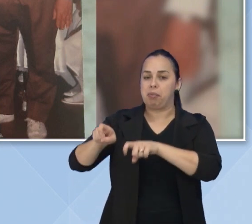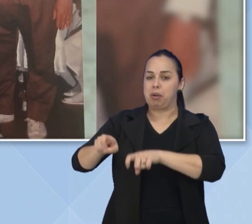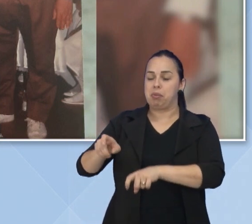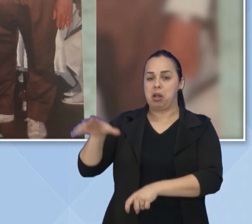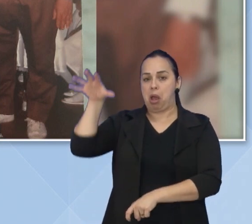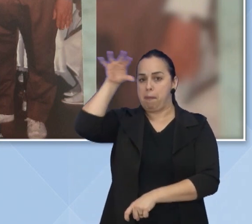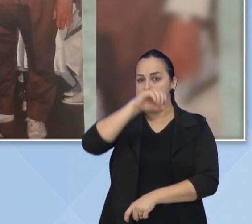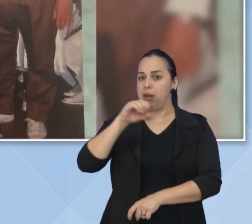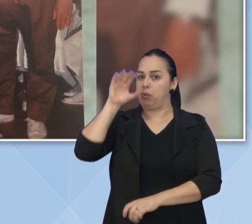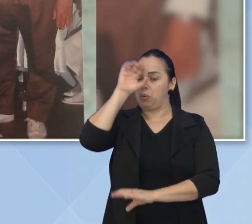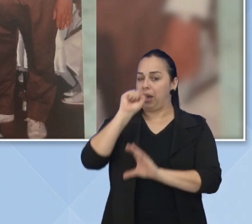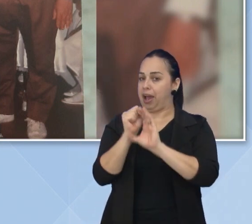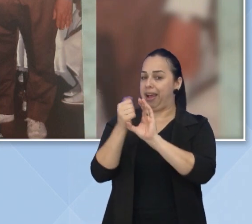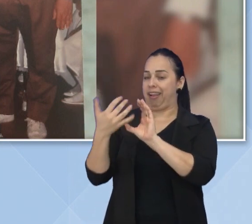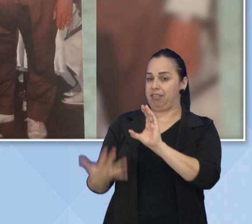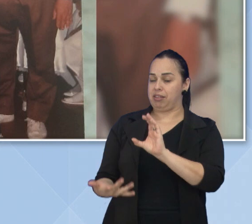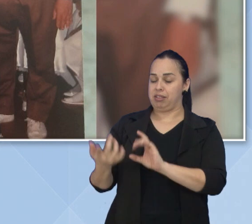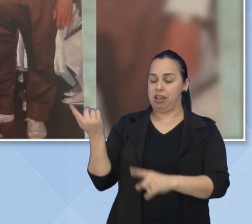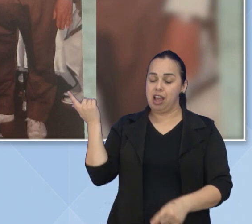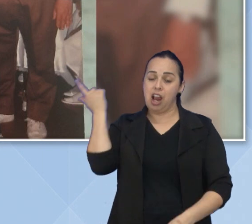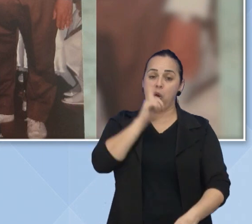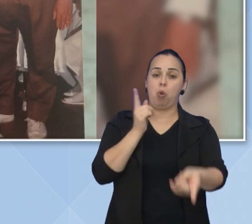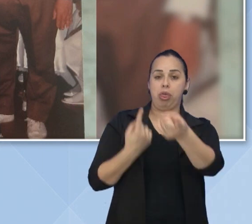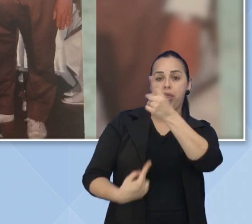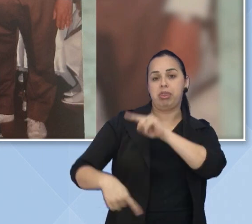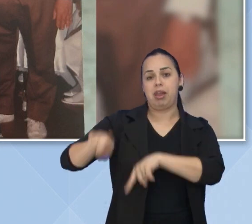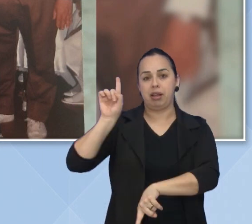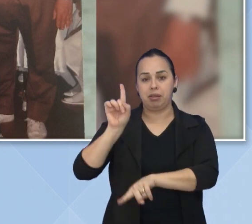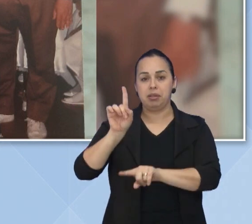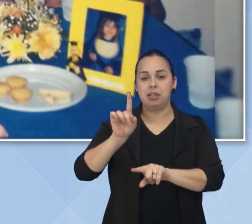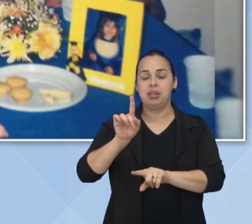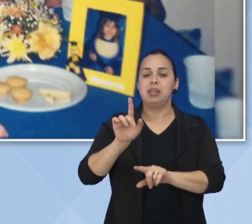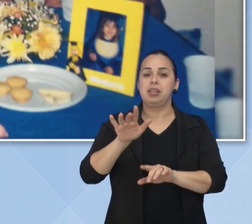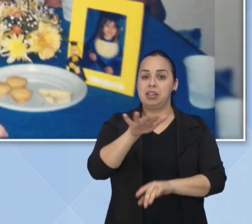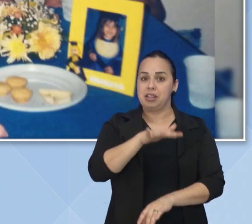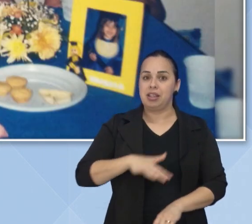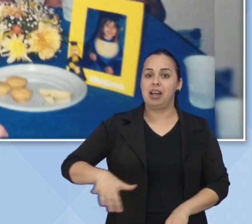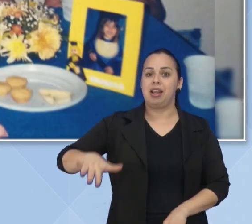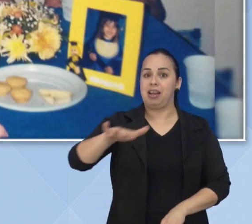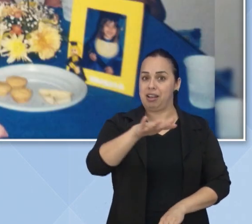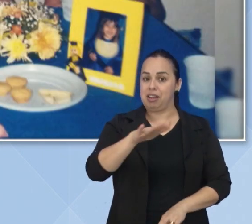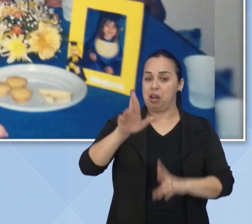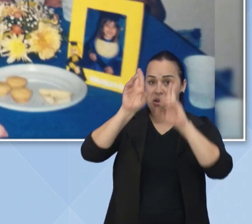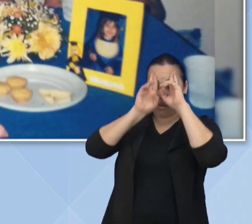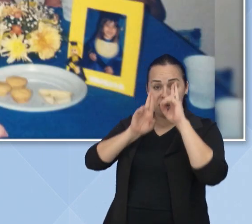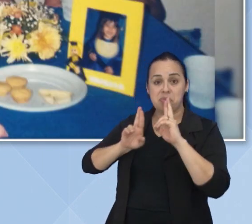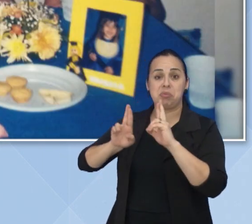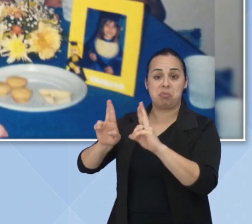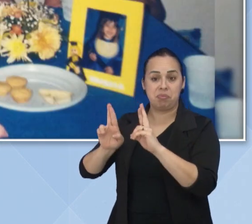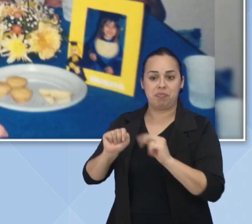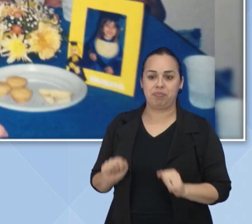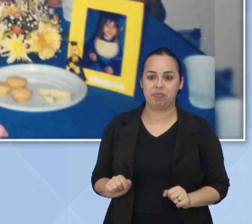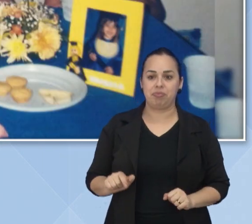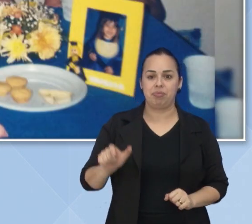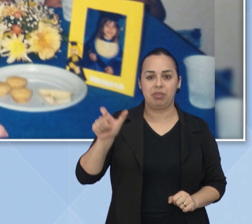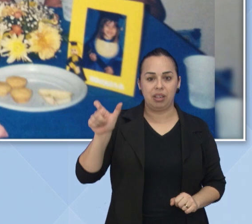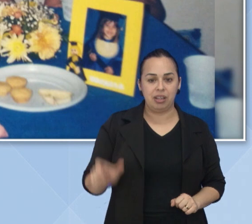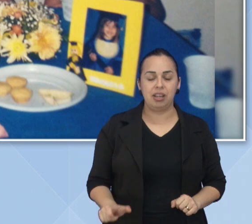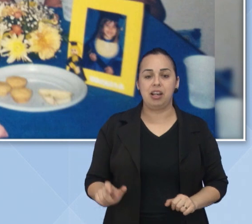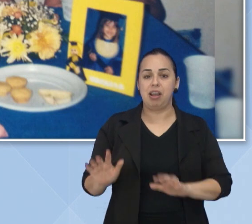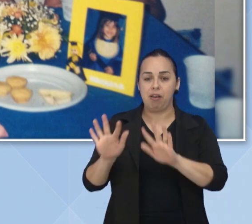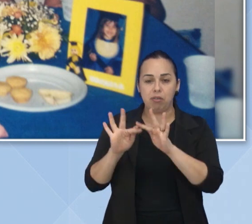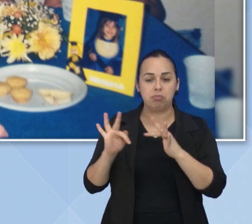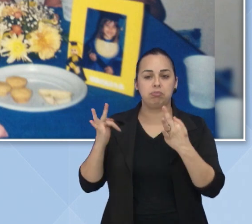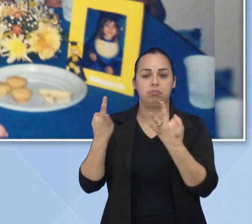caráter, que se tornou bem-sucedido e respeitado na região de Mogiano. Sebastião foi um homem de